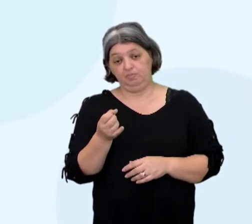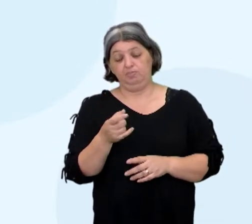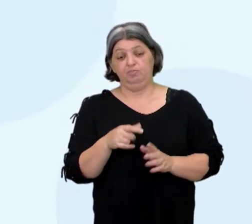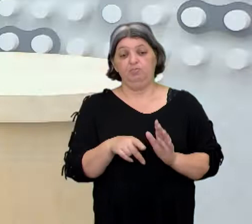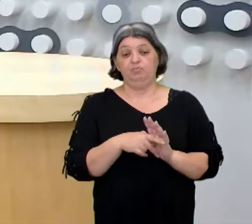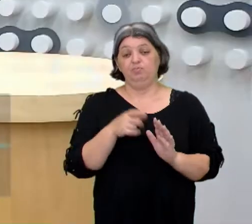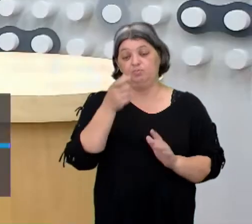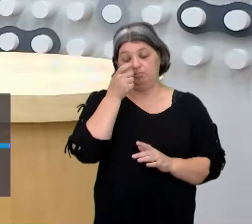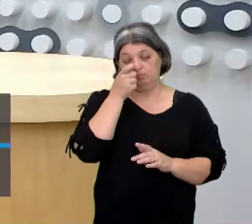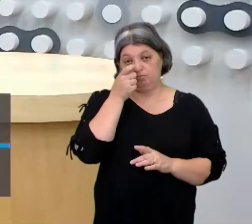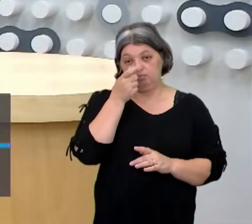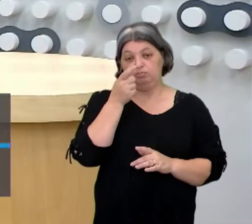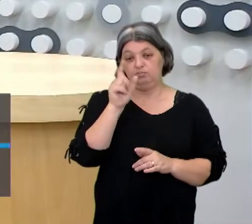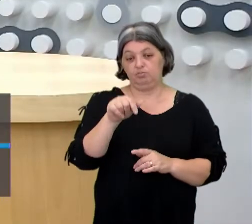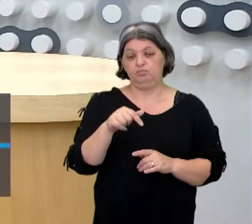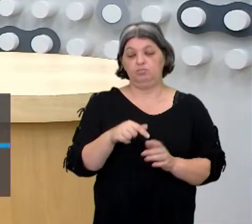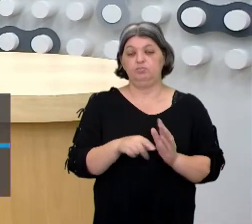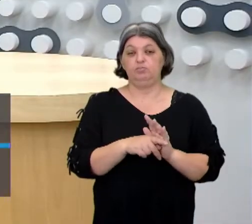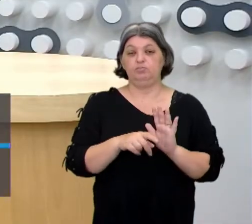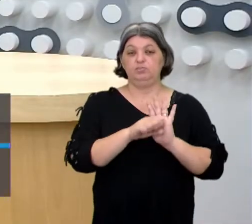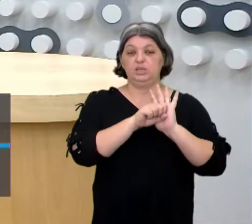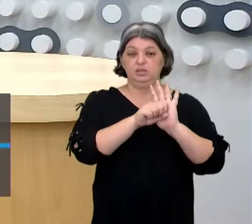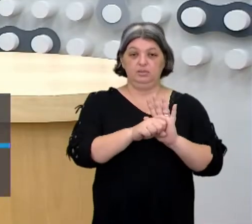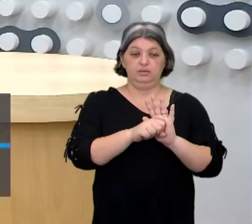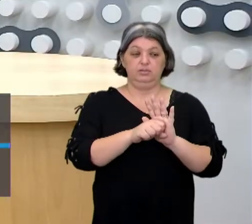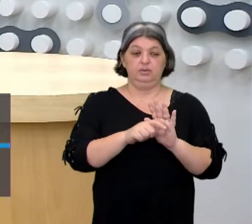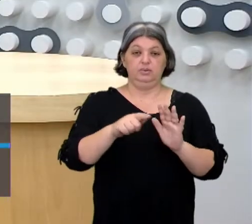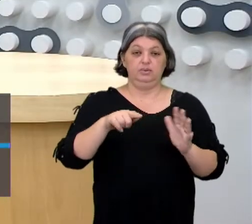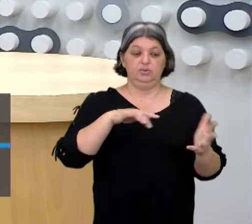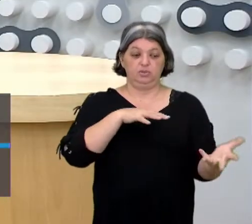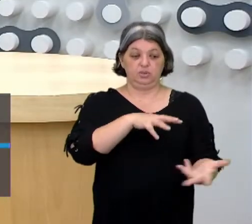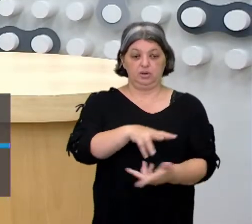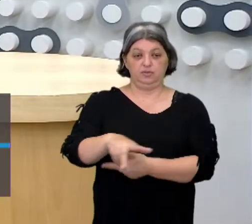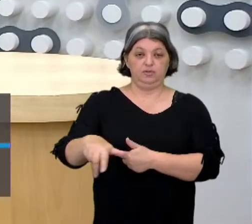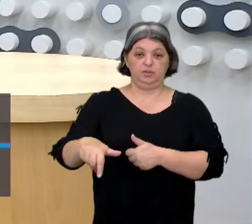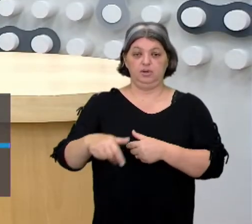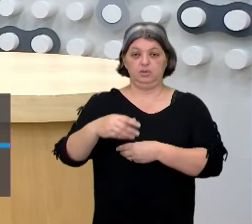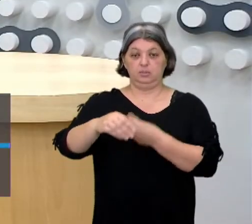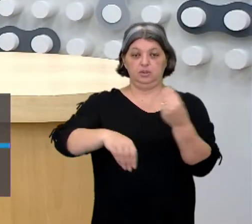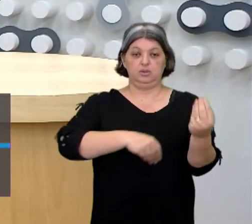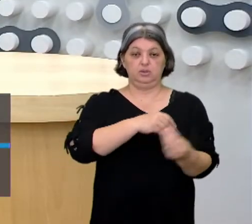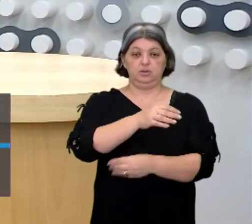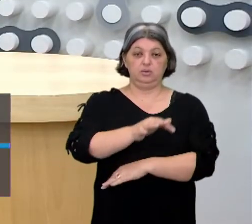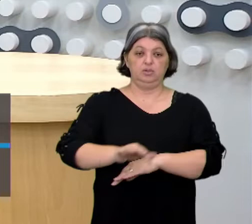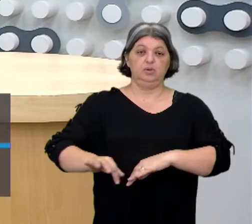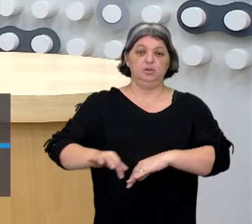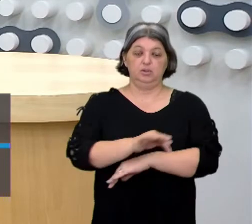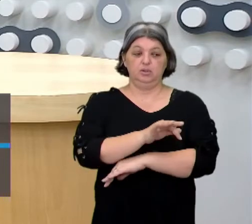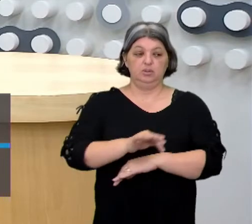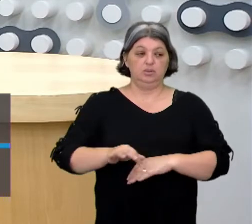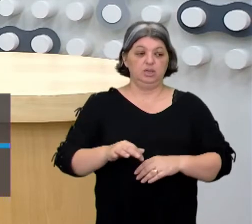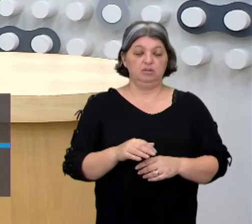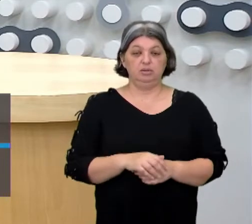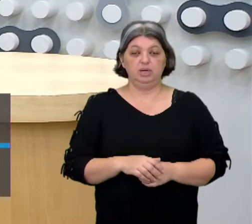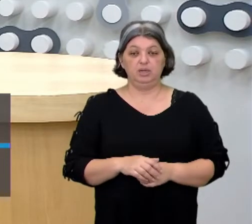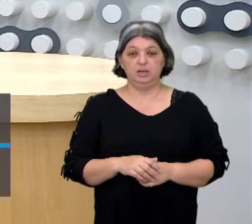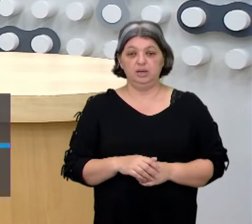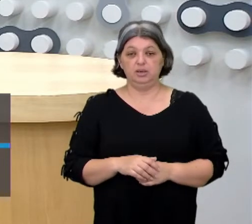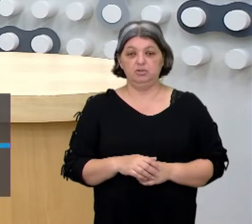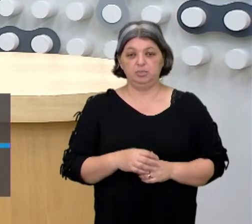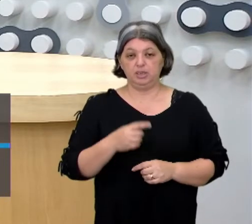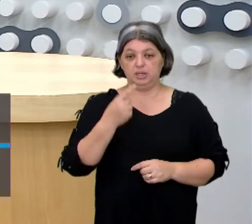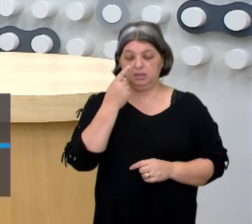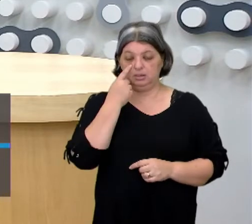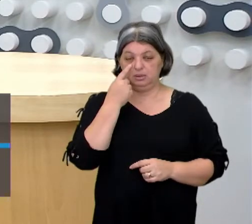isso, é que a sismologia aí é o ramo da geofísica que estuda aí os tremores de terra de menor proporção, de